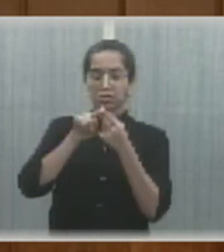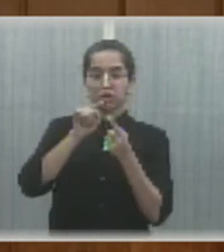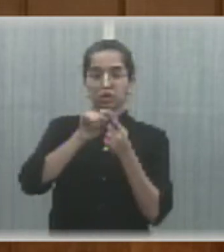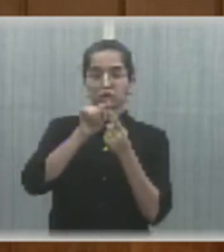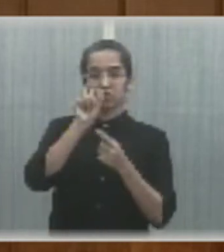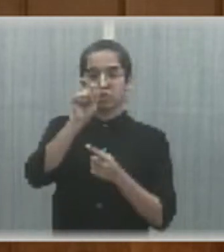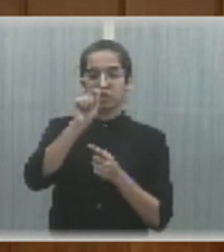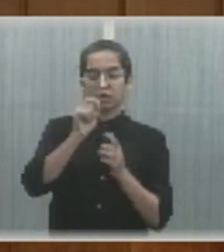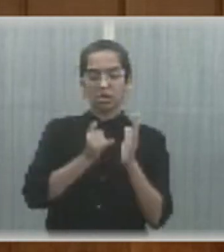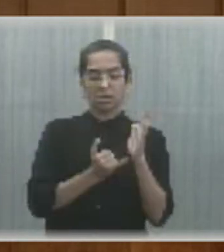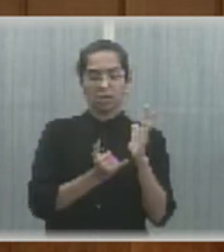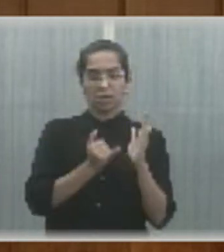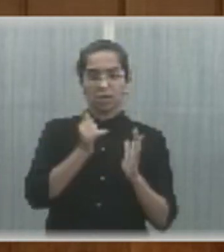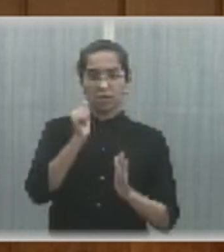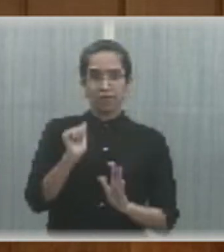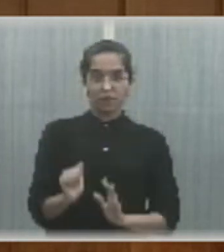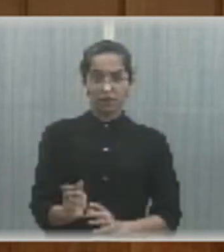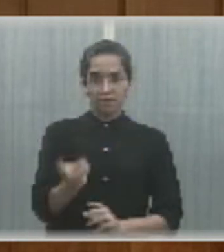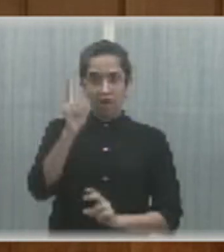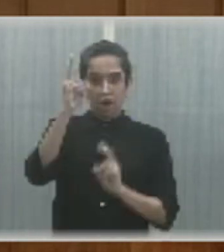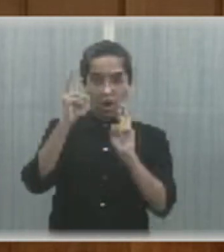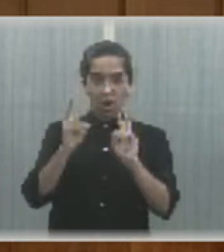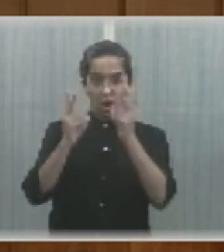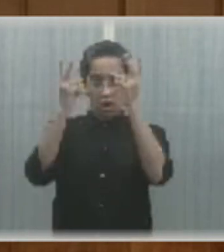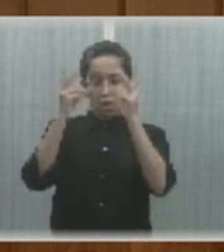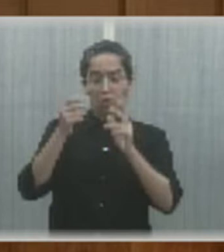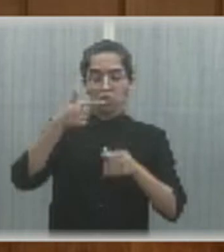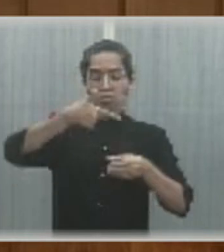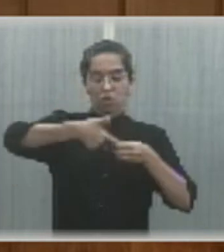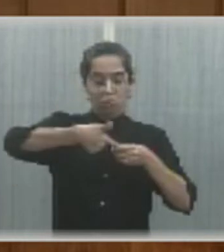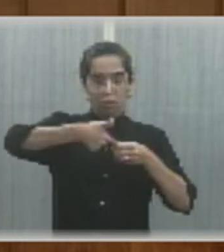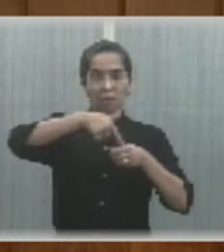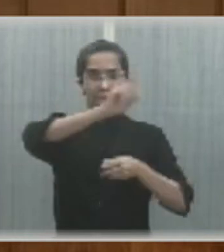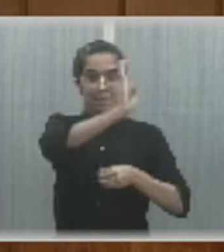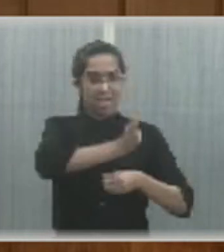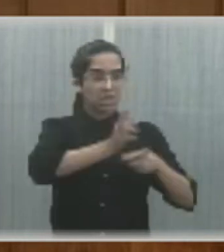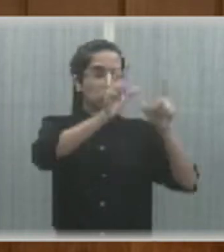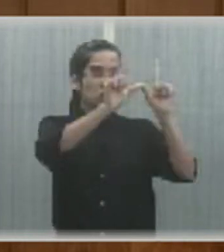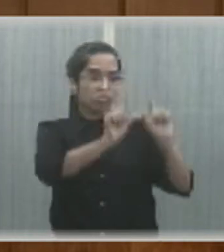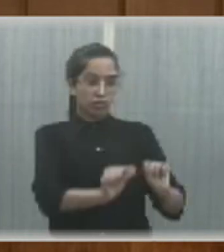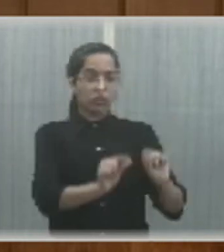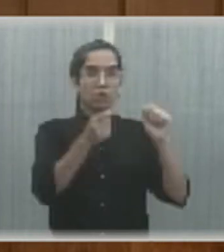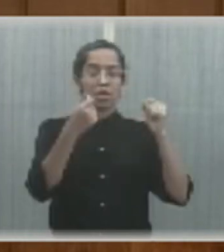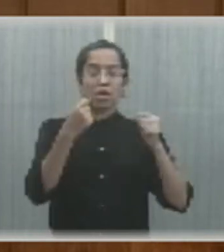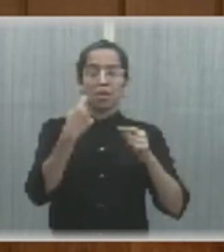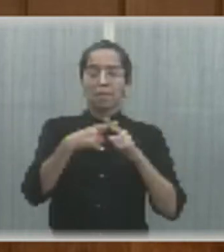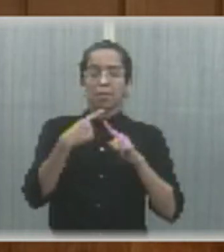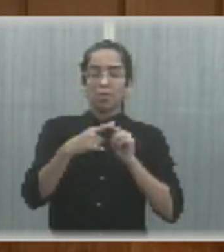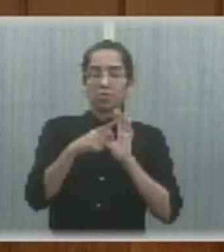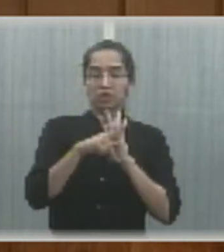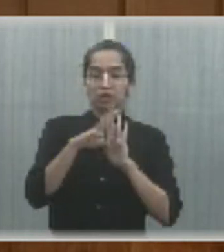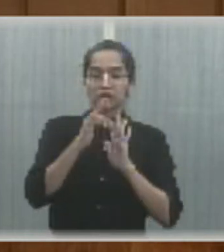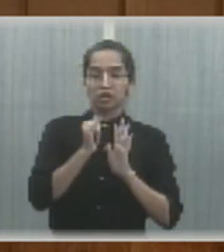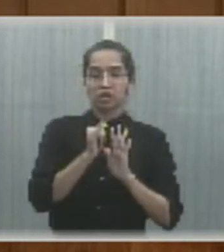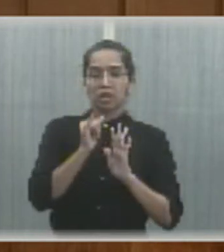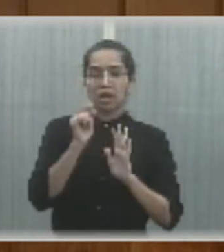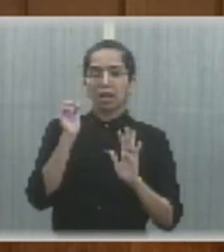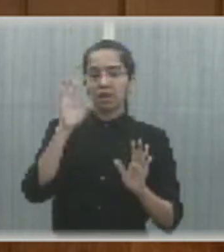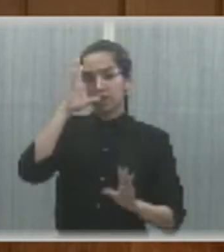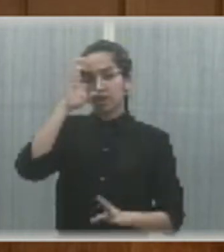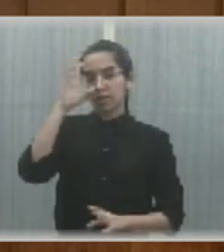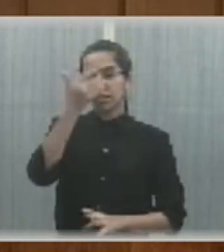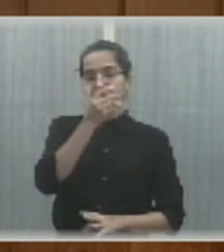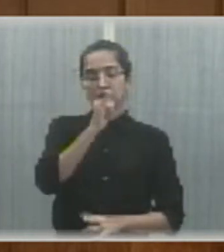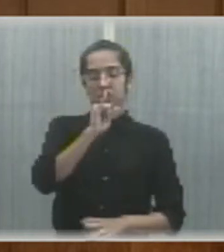dos combustíveis no país, como projeto de lei que define o teto de alíquota do ICMS